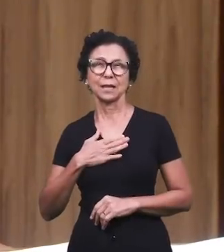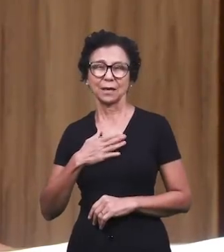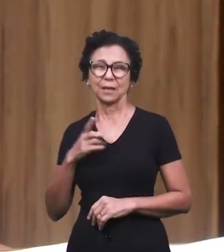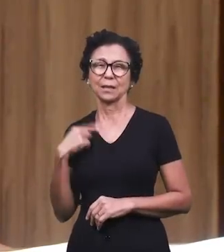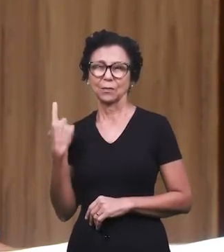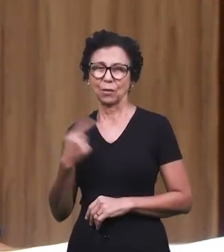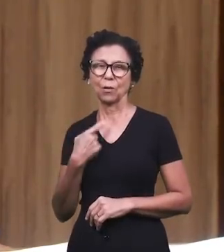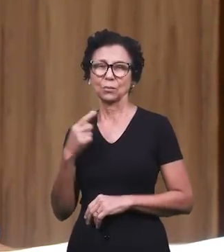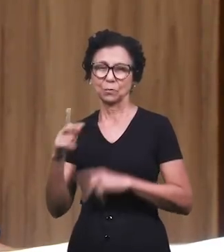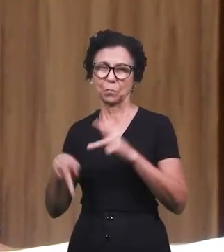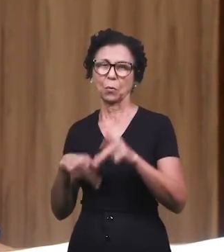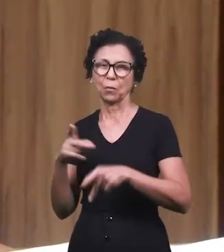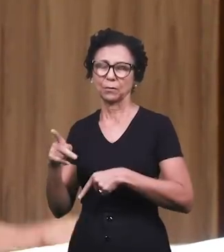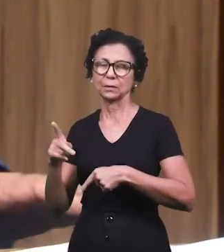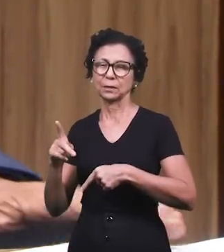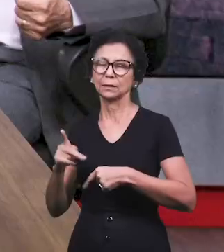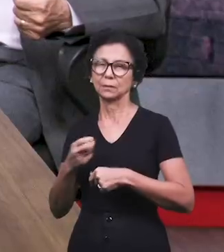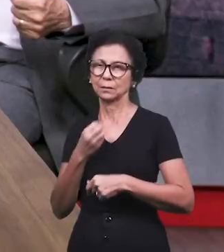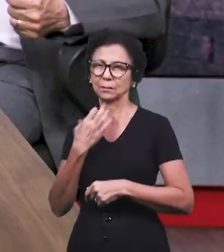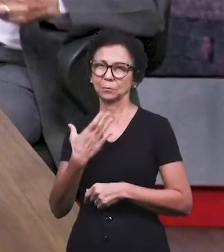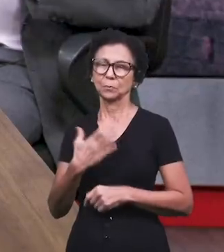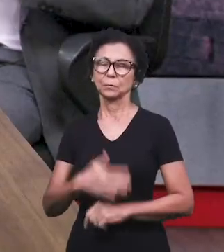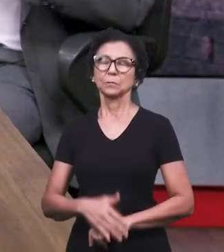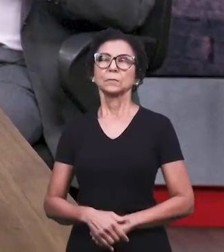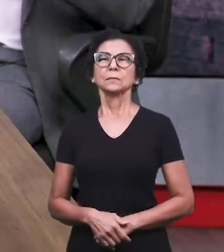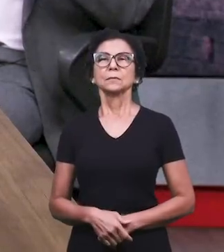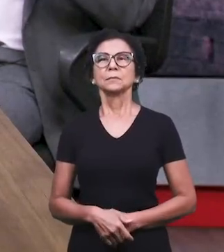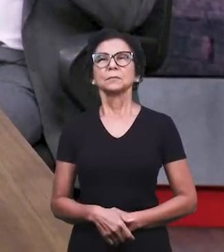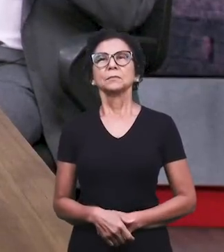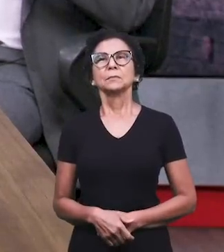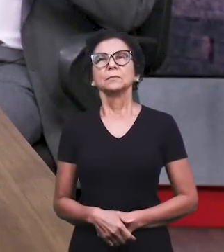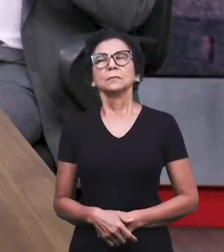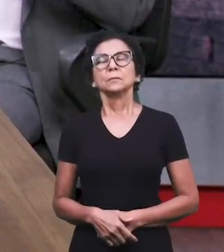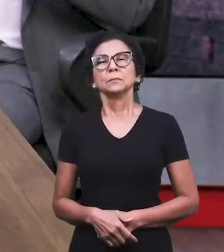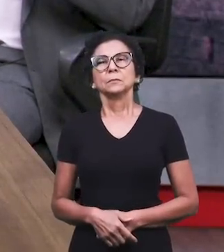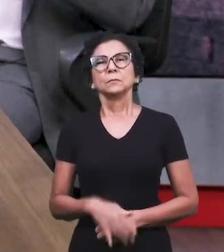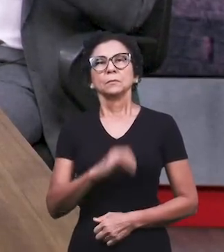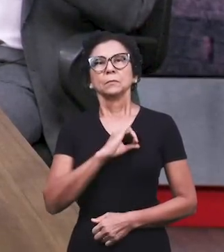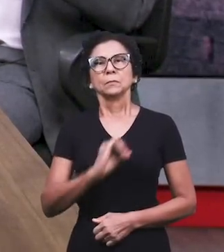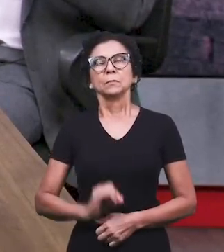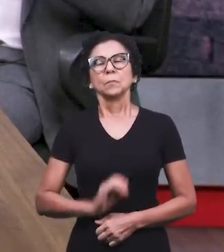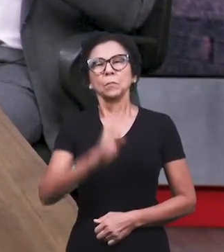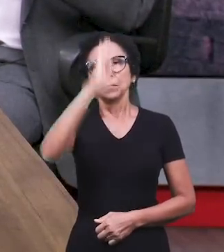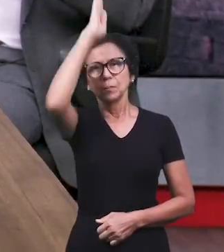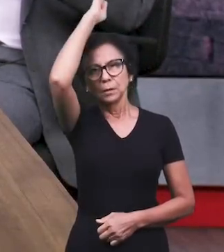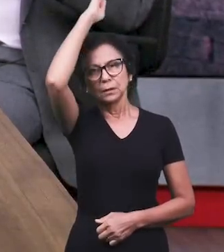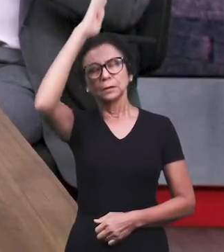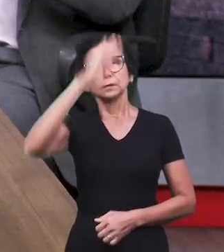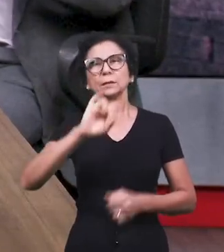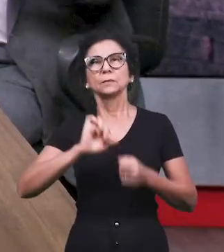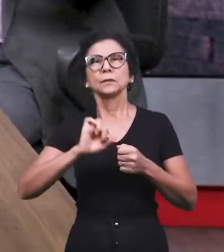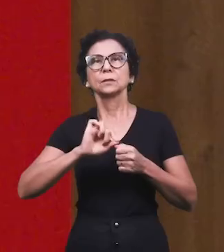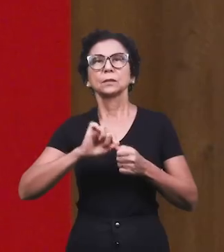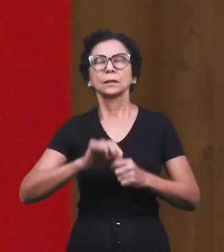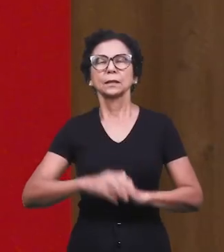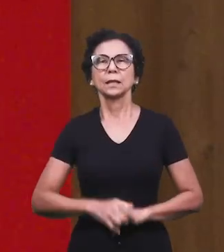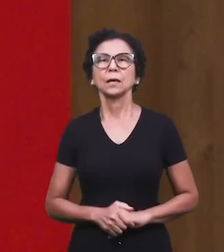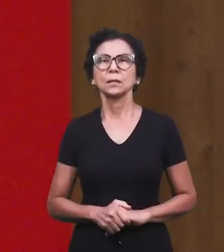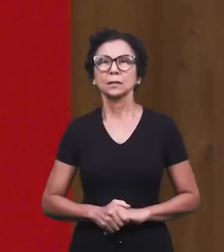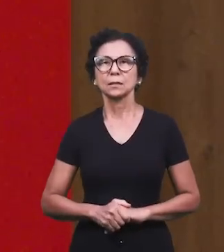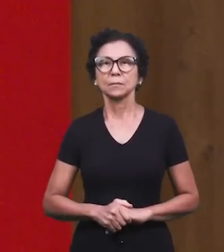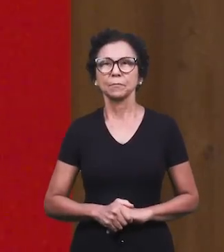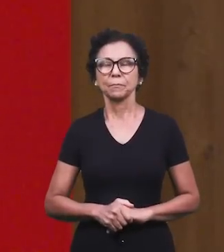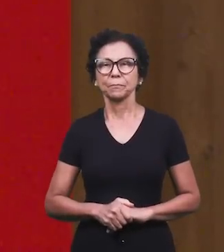negócio aqui. Achava que estava, né? Agora, então é o seguinte, o Império Romano fez uma coisa inédita. Ele criou reis